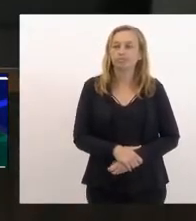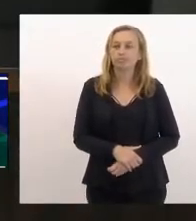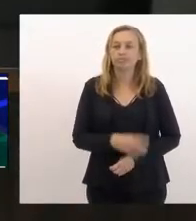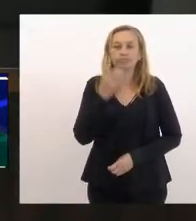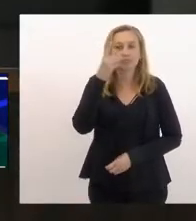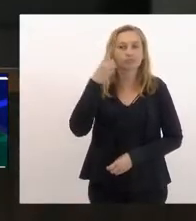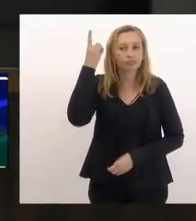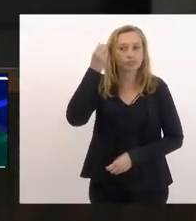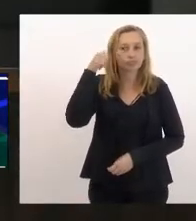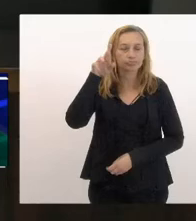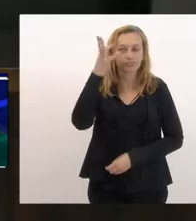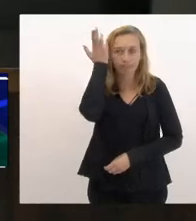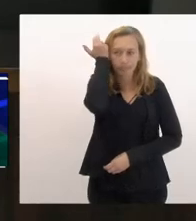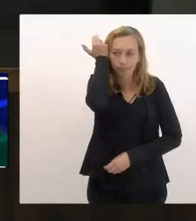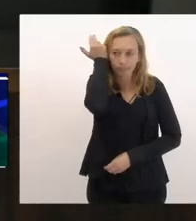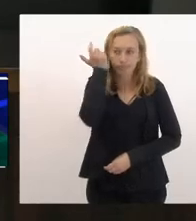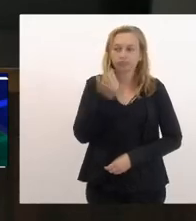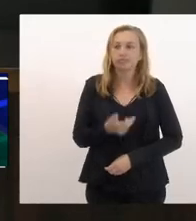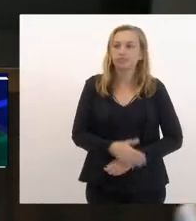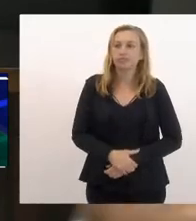Deputado Eliomar Coelho.